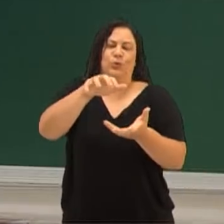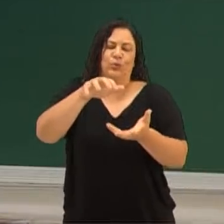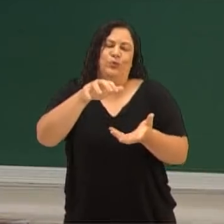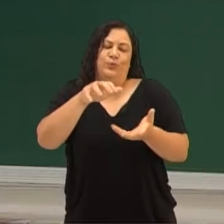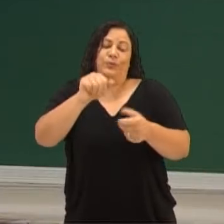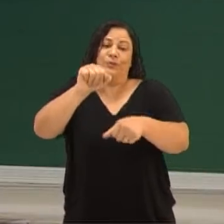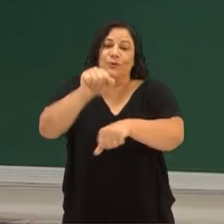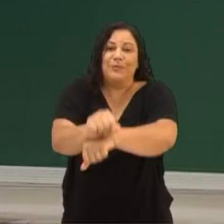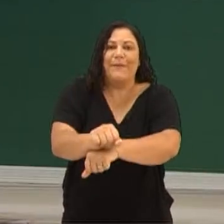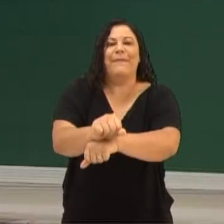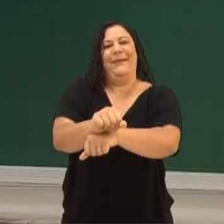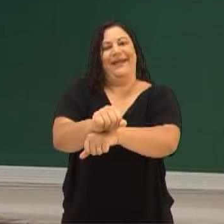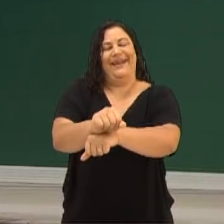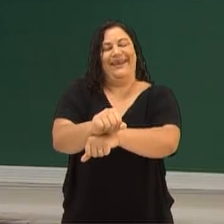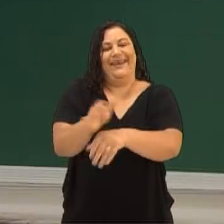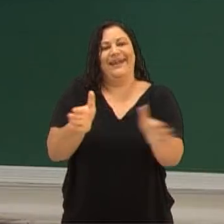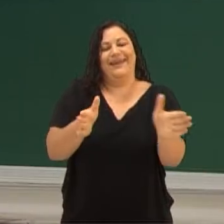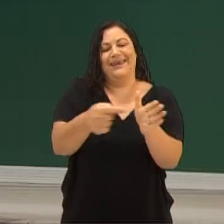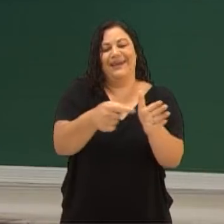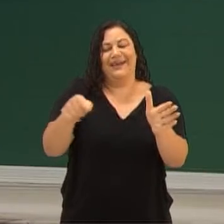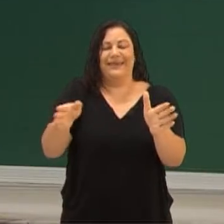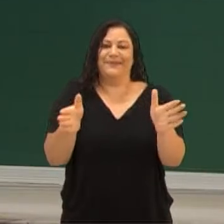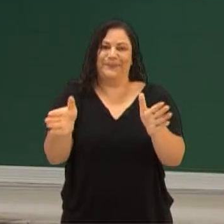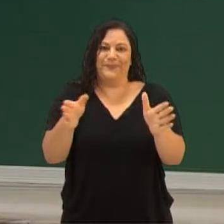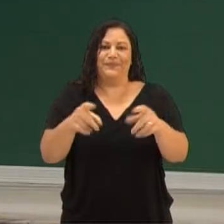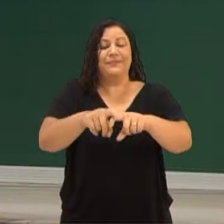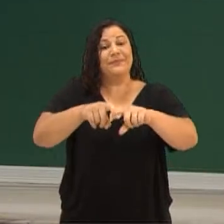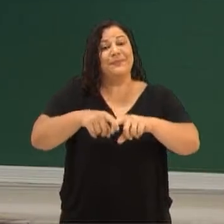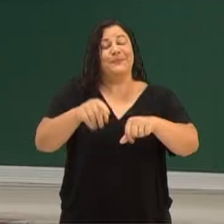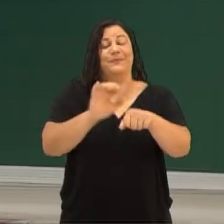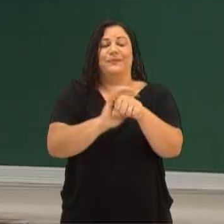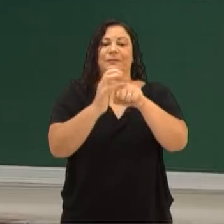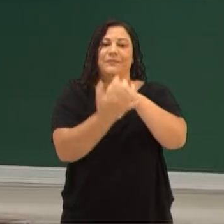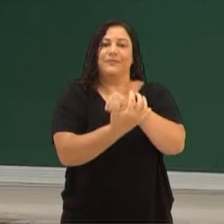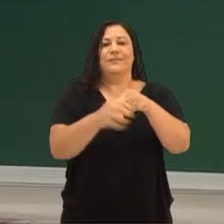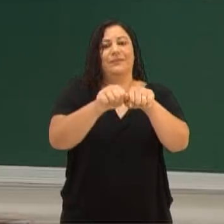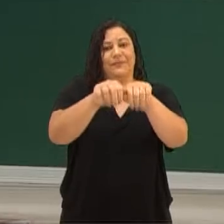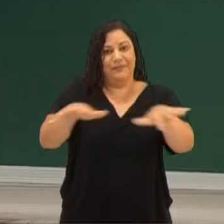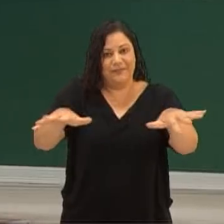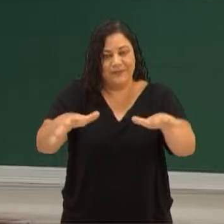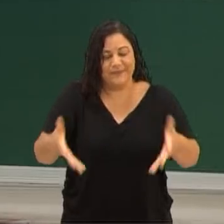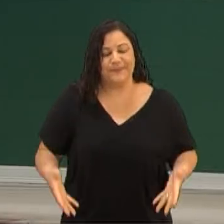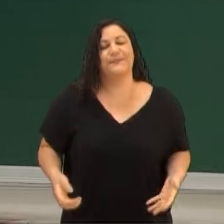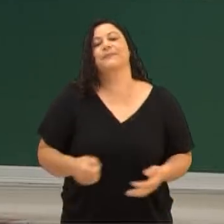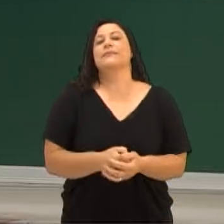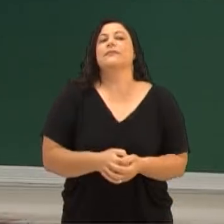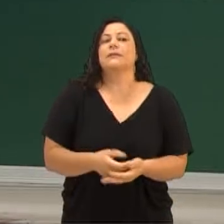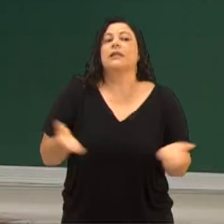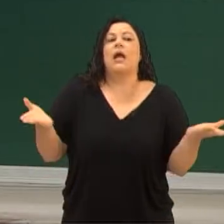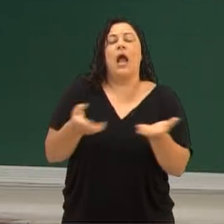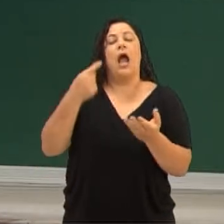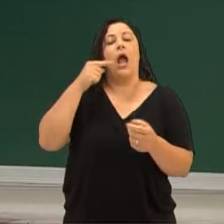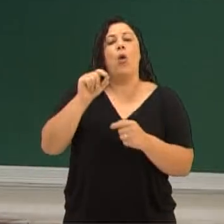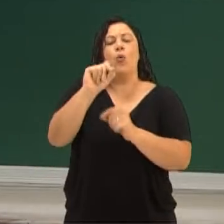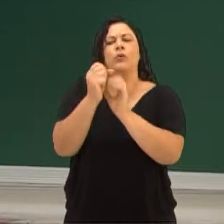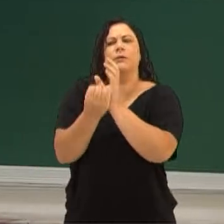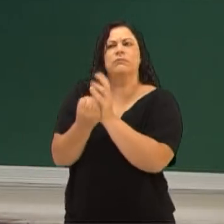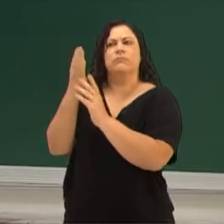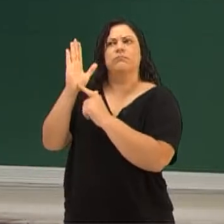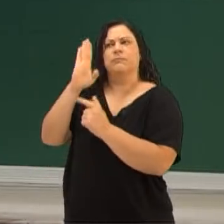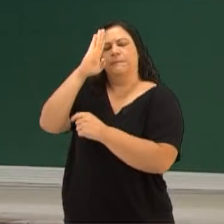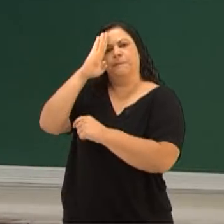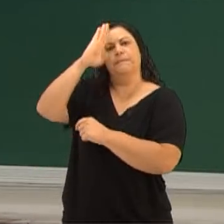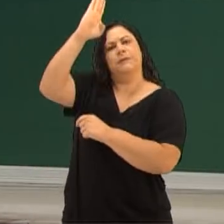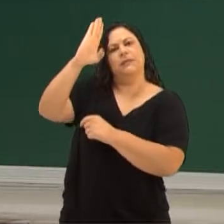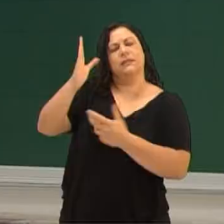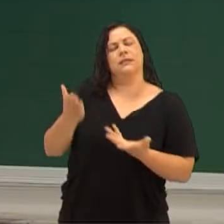essa parada aí momentânea por conta da pandemia. Na aula anterior nós vimos esses setores. Setor de destaque é o setor de mineração na África, né?